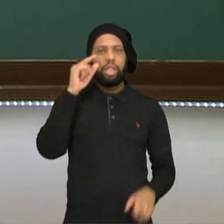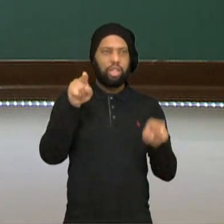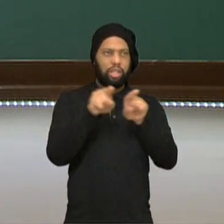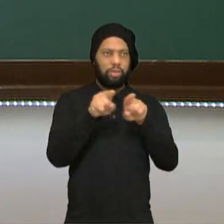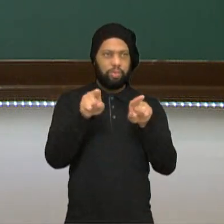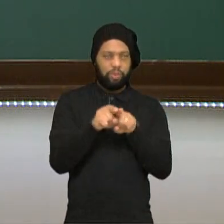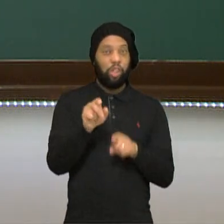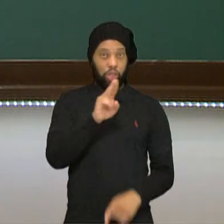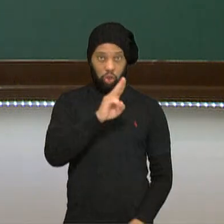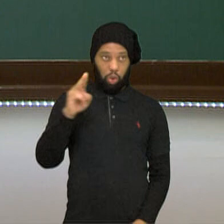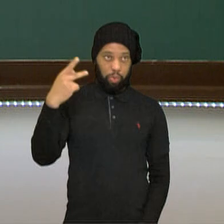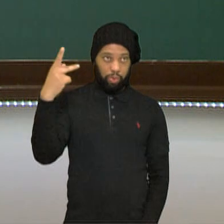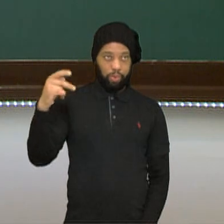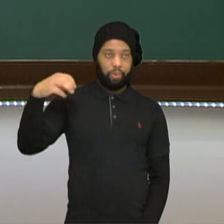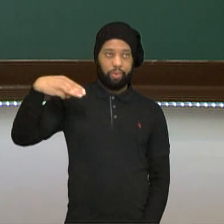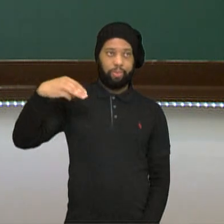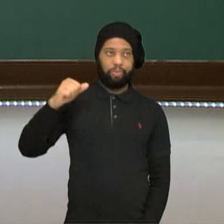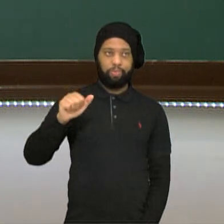Marcelo Diamante.